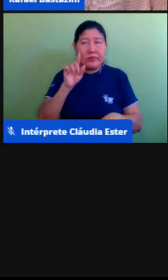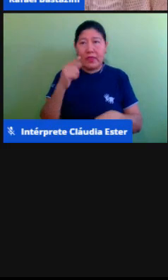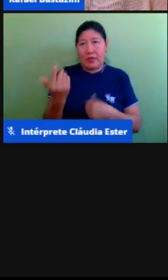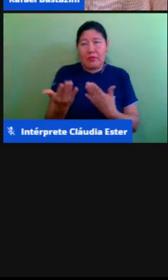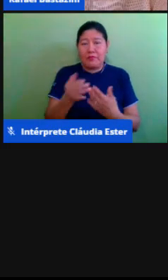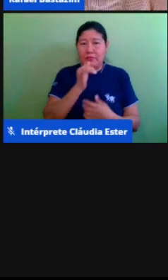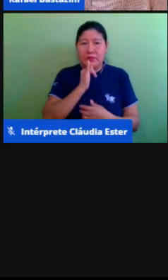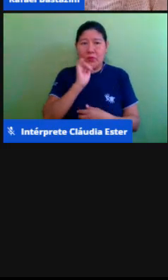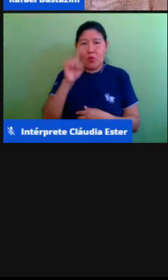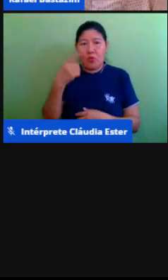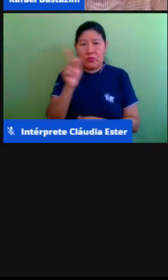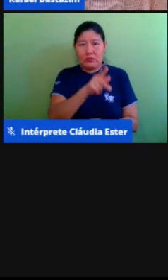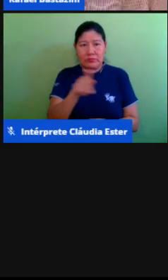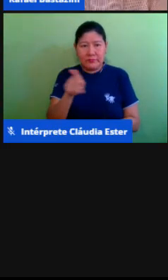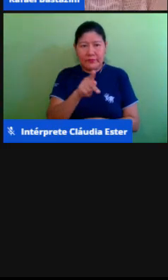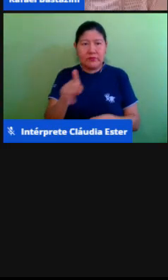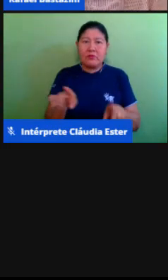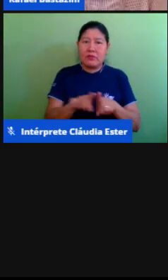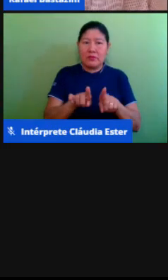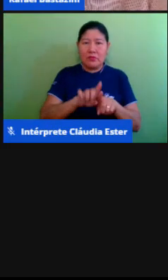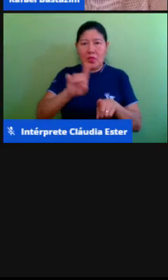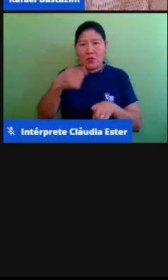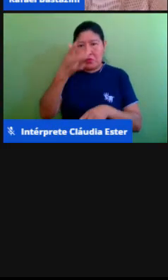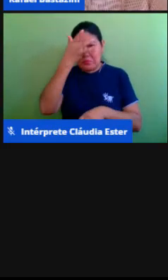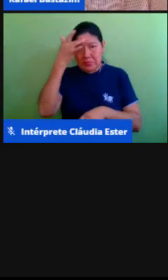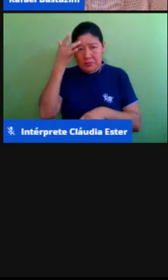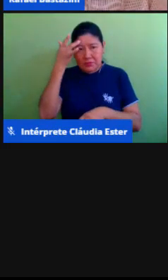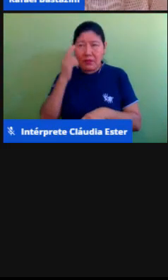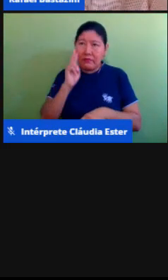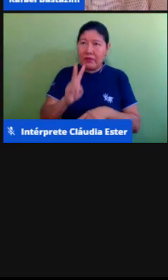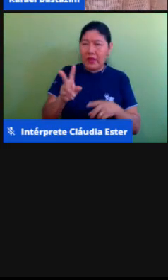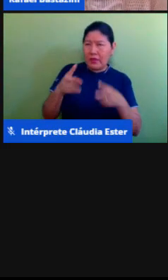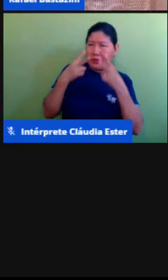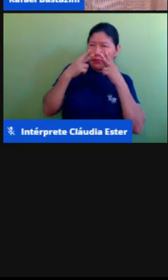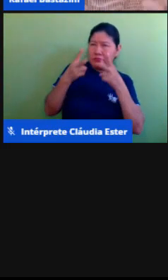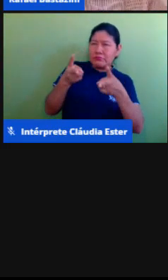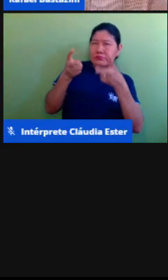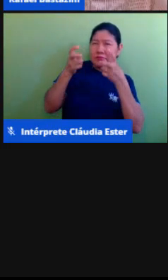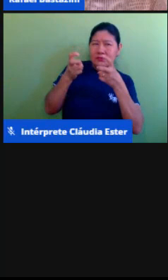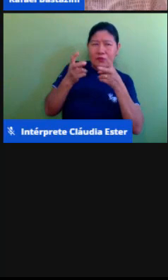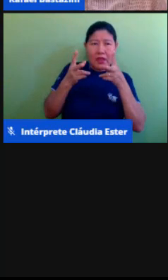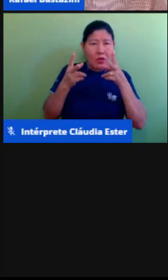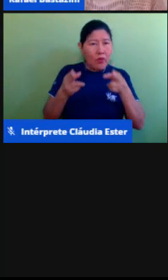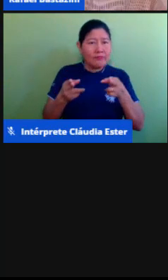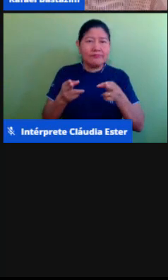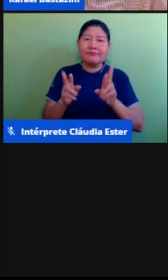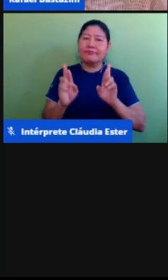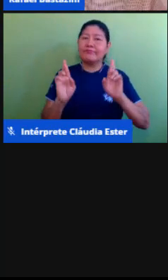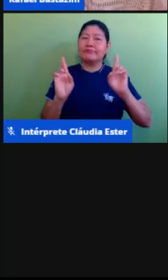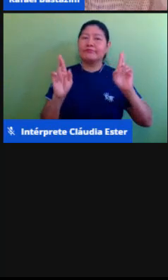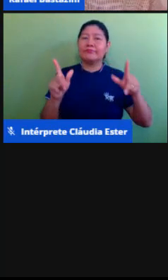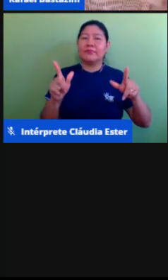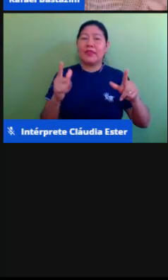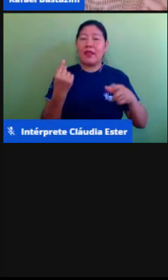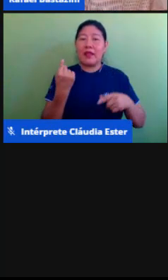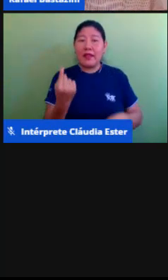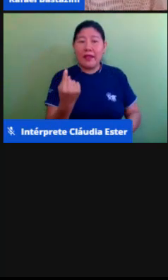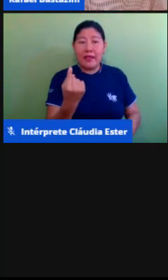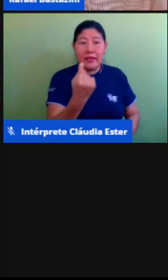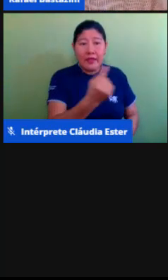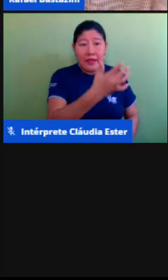pessoa observar isso, vai ter a mesma interpretação que eu. Então, o sujeito adquire